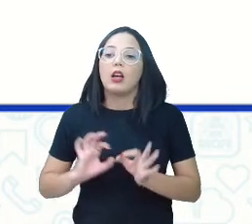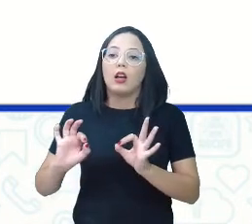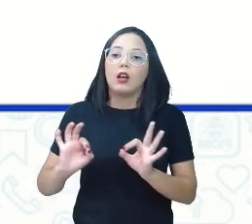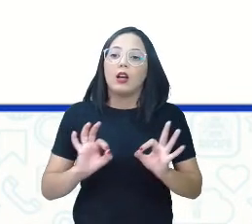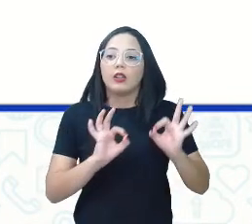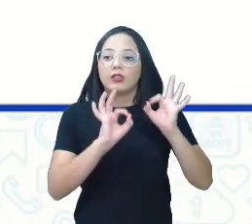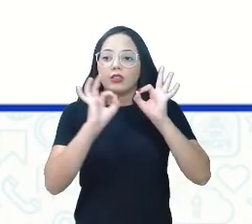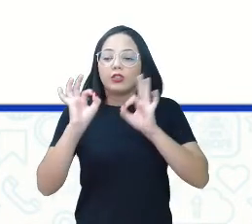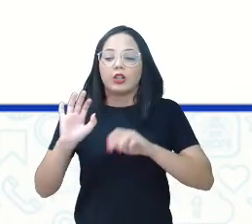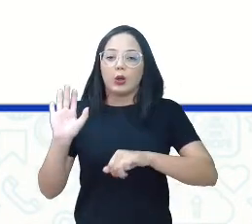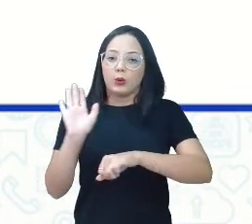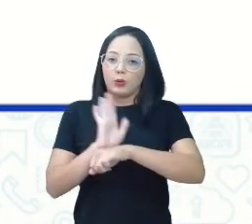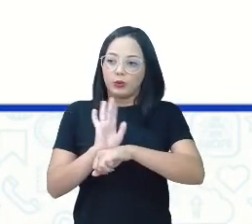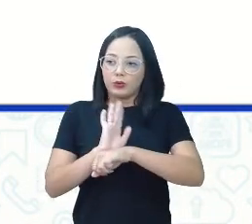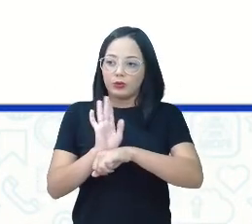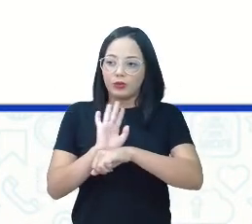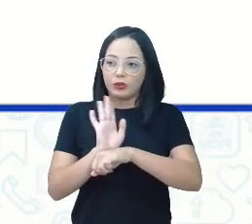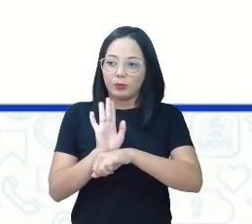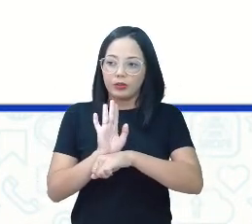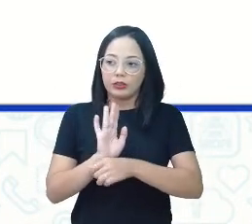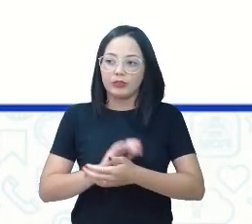Assisti o filme.